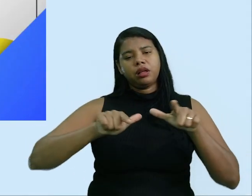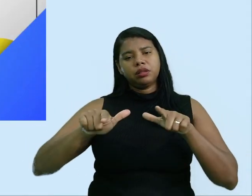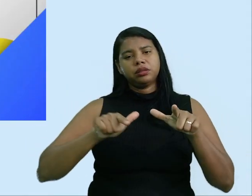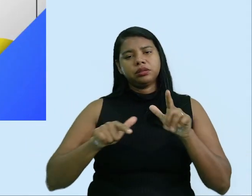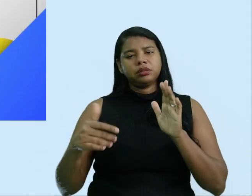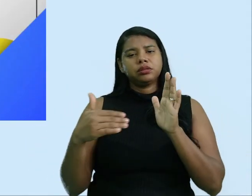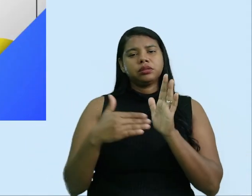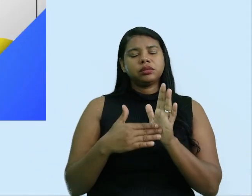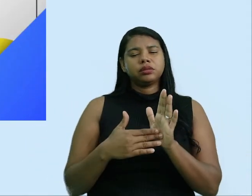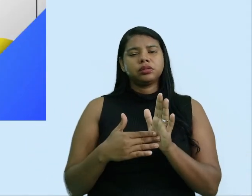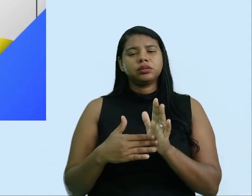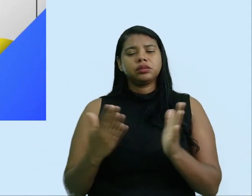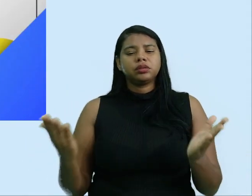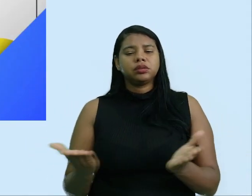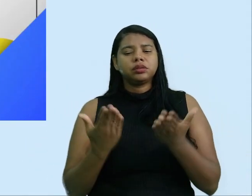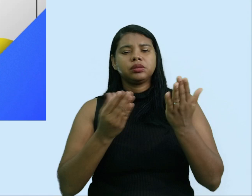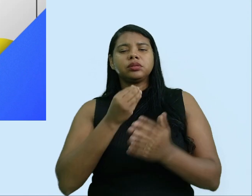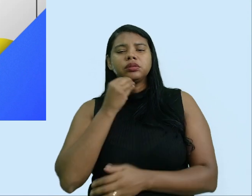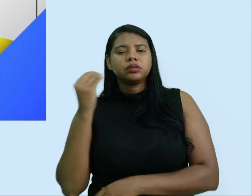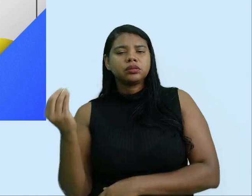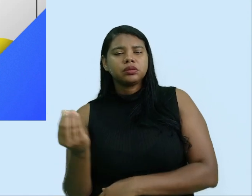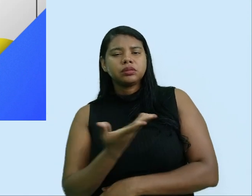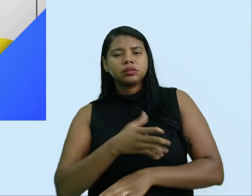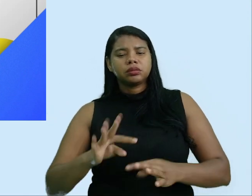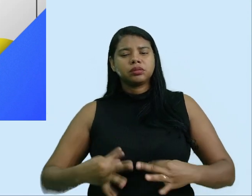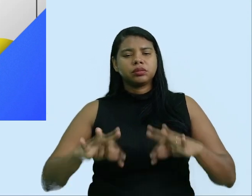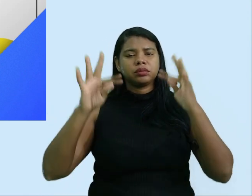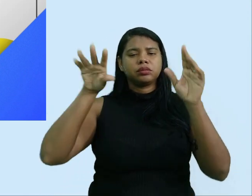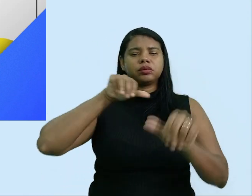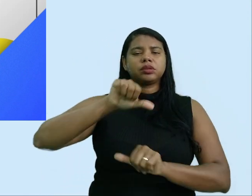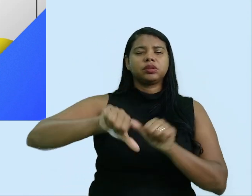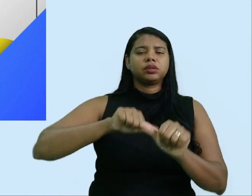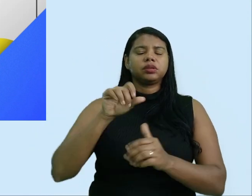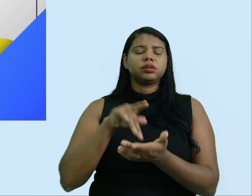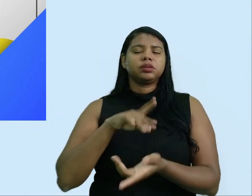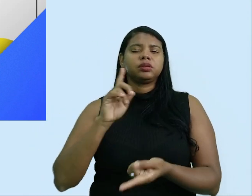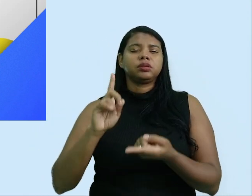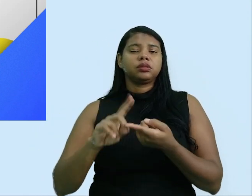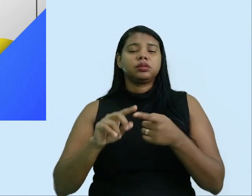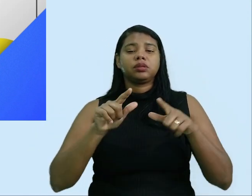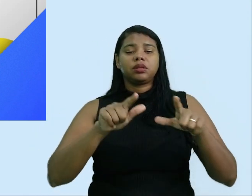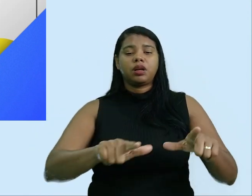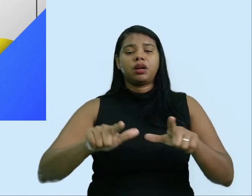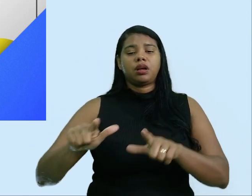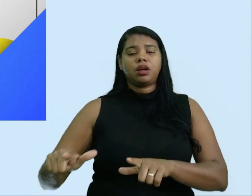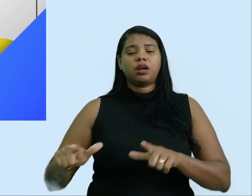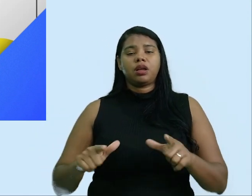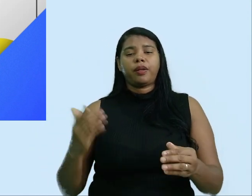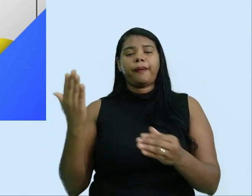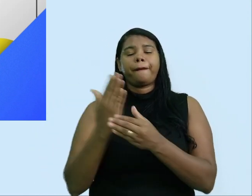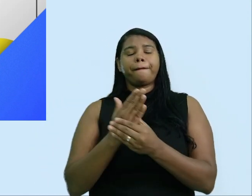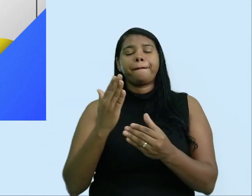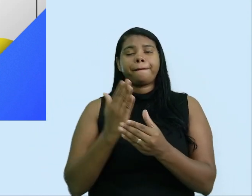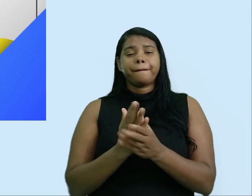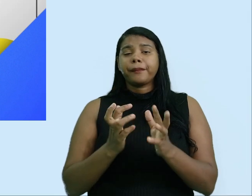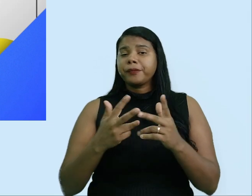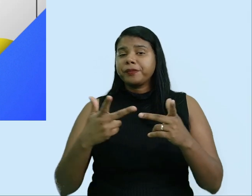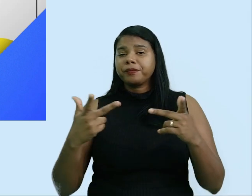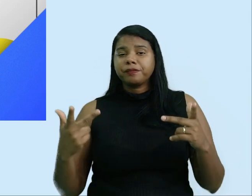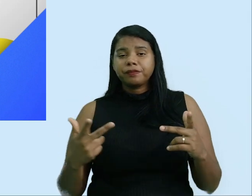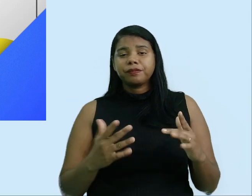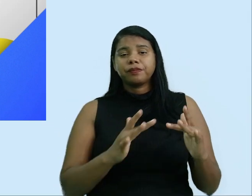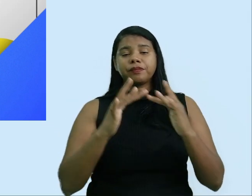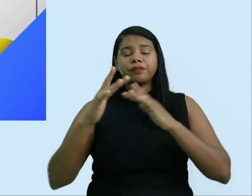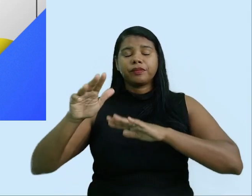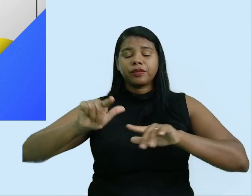de inovações, modificação na tecnologia, tá? Em ambientes, em processos, em condições